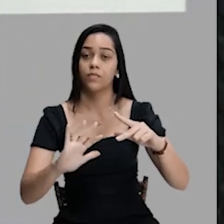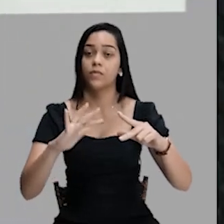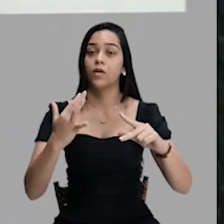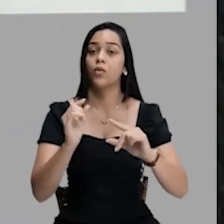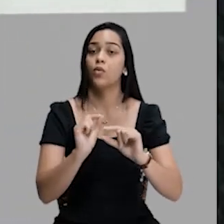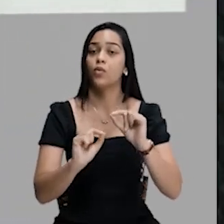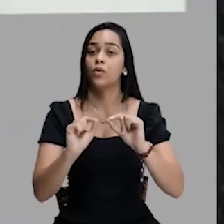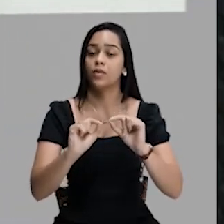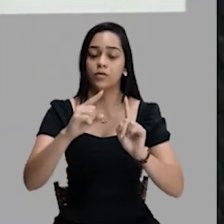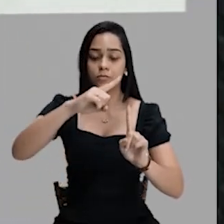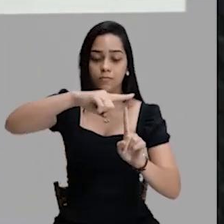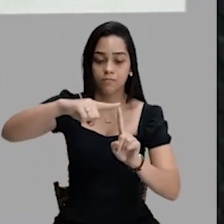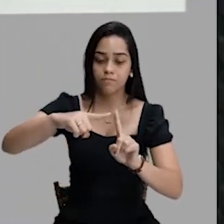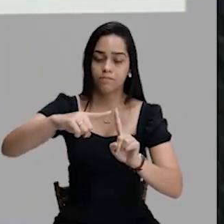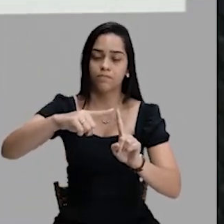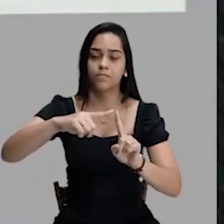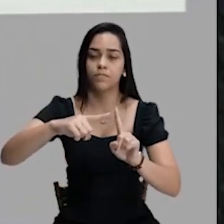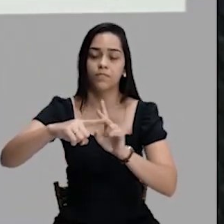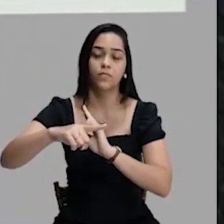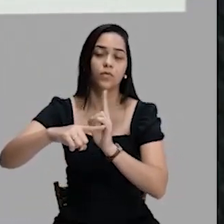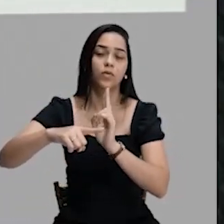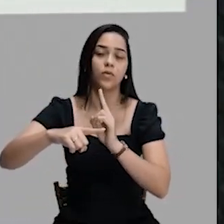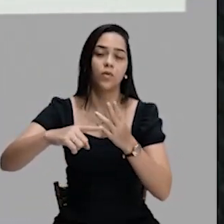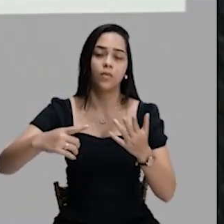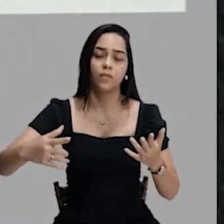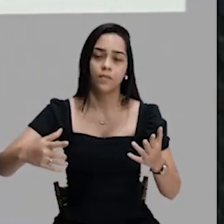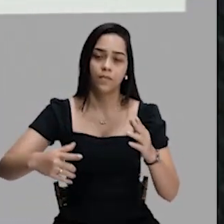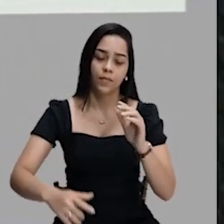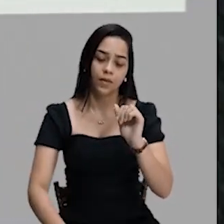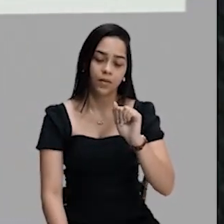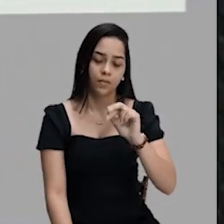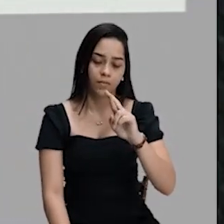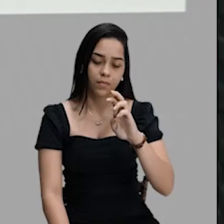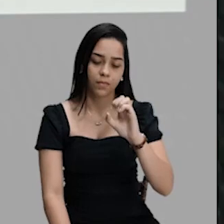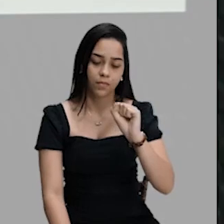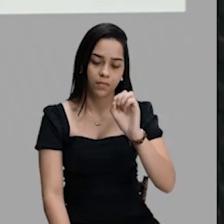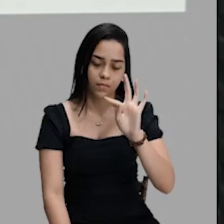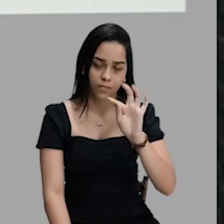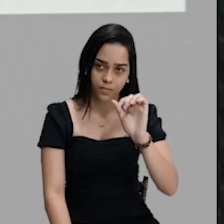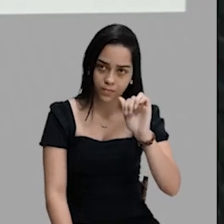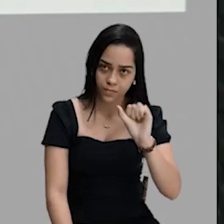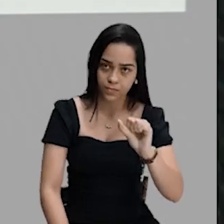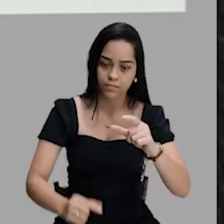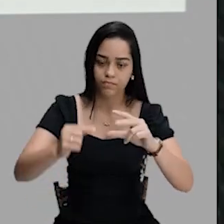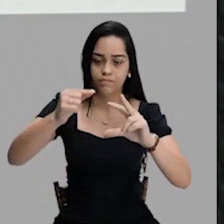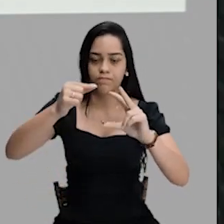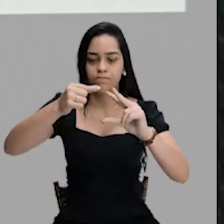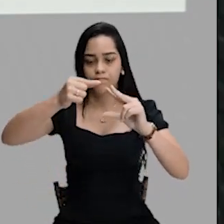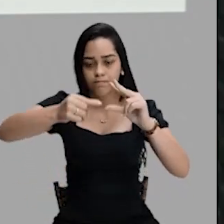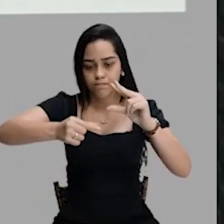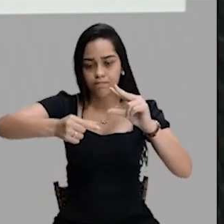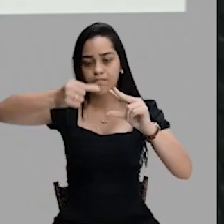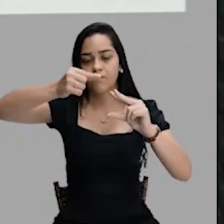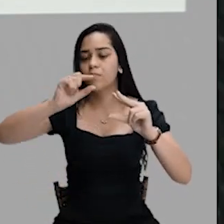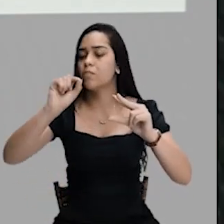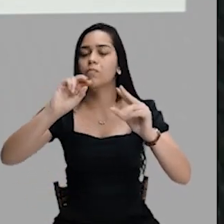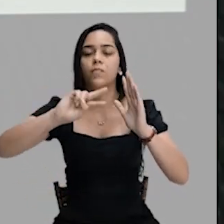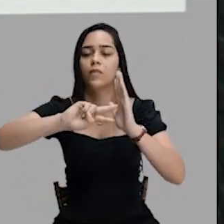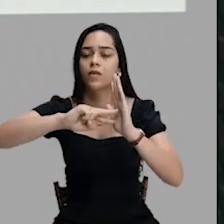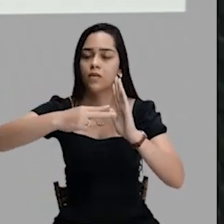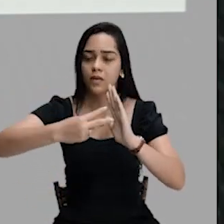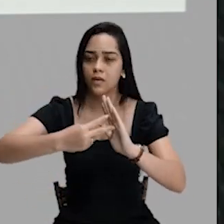esse elemento aqui, que nós chamamos de aresta, certo? Então, o que é